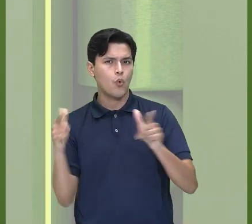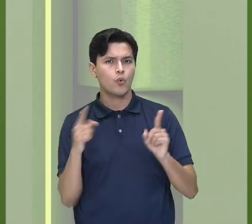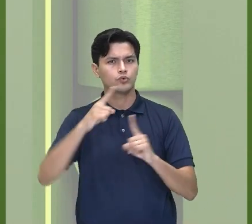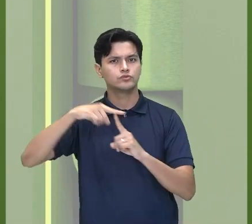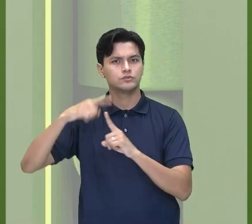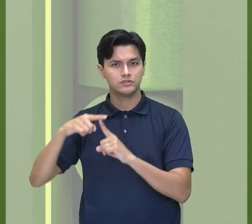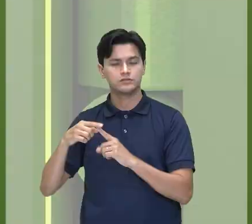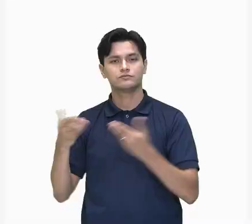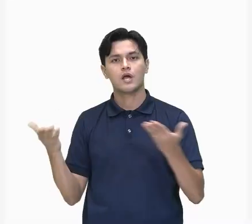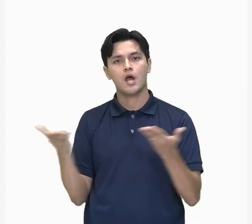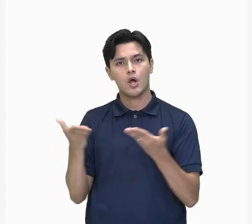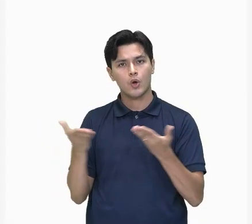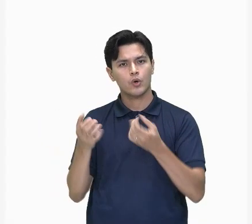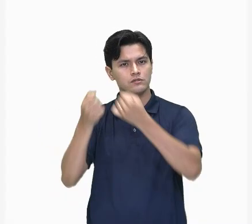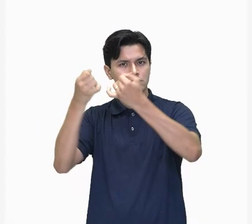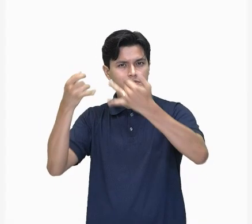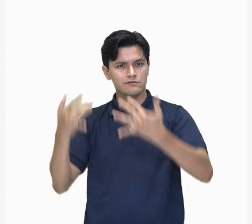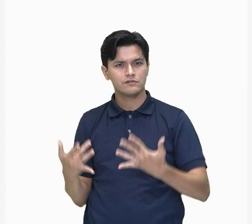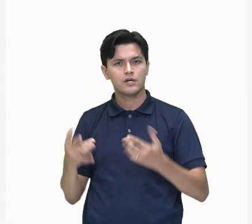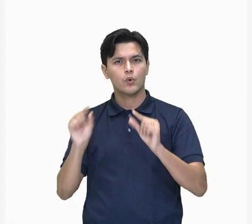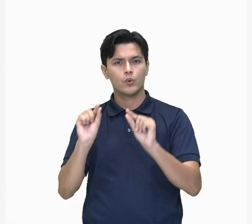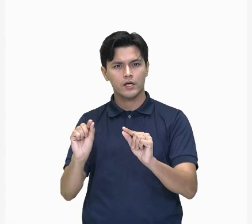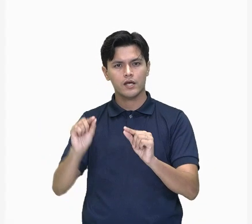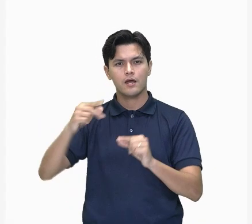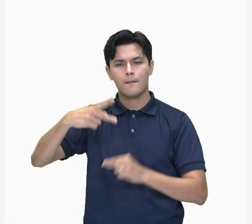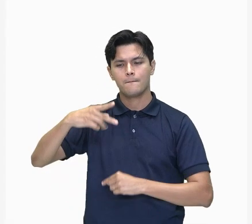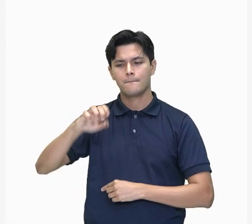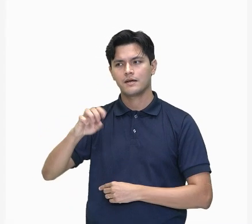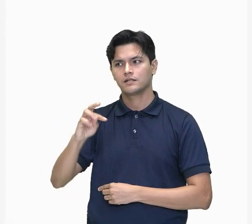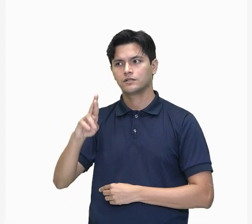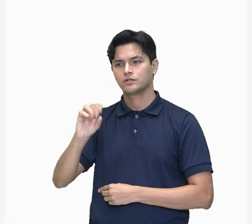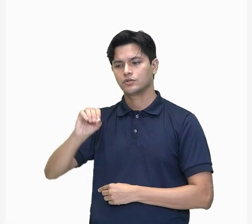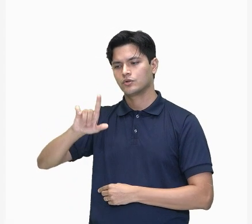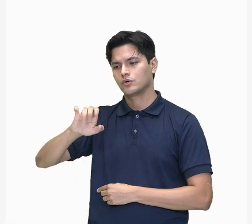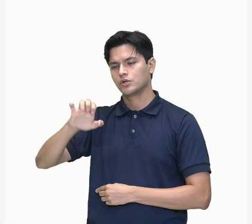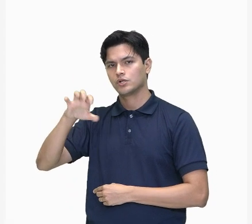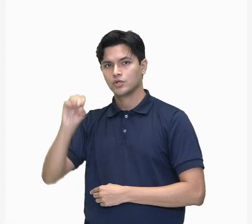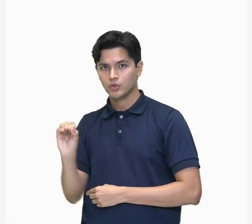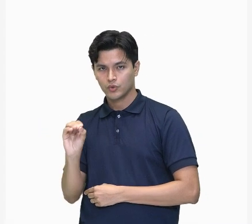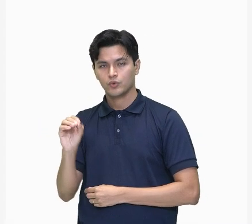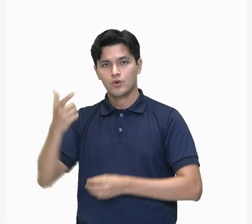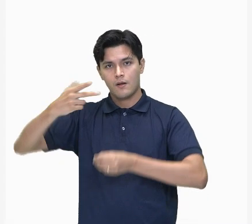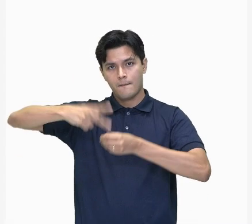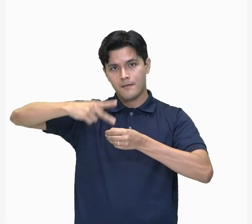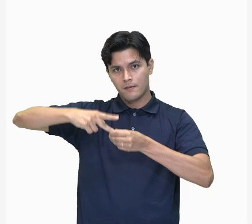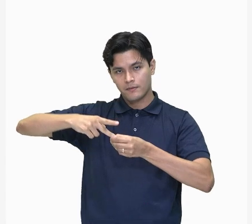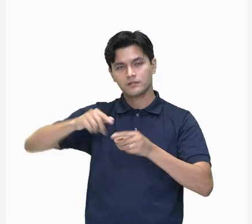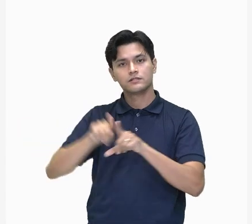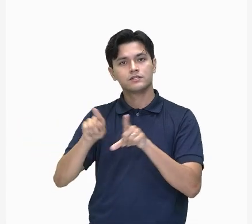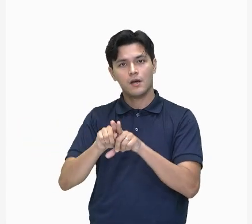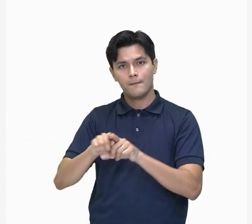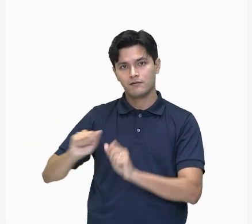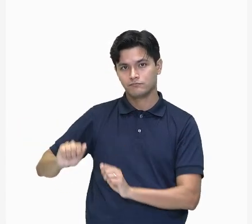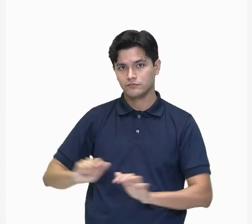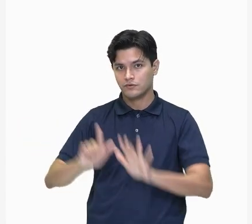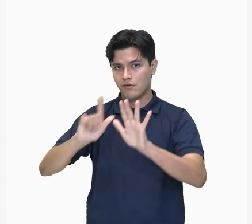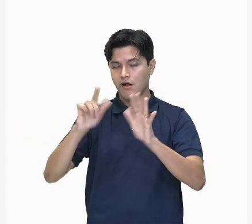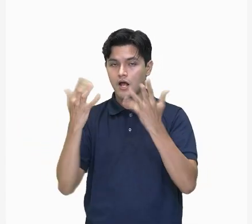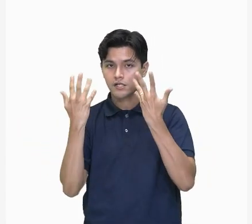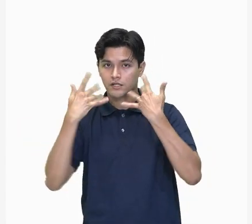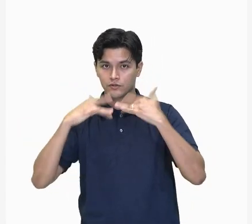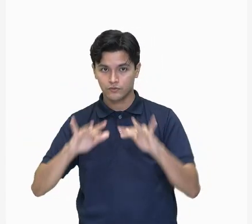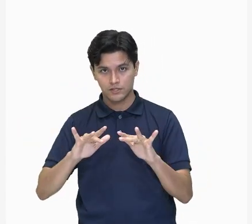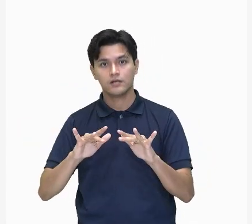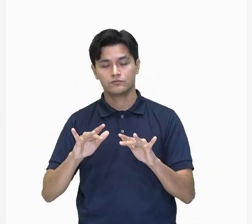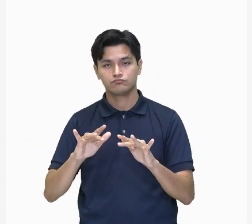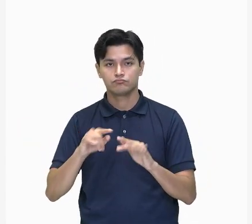o petróleo. Então, no caso, a gente vai observar aí o petróleo e gás natural, né? Assim como o carvão